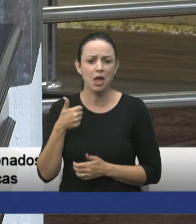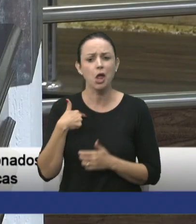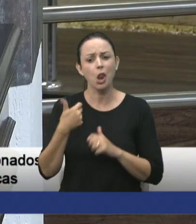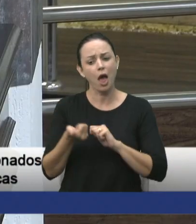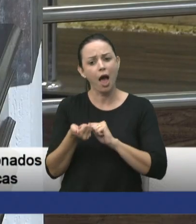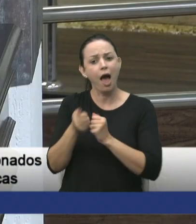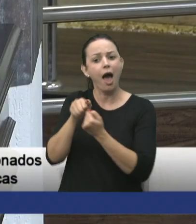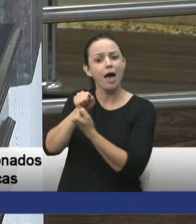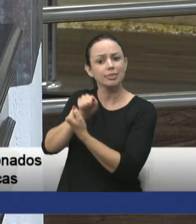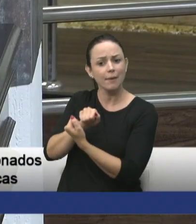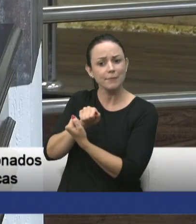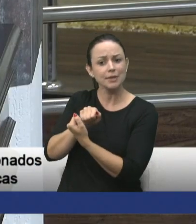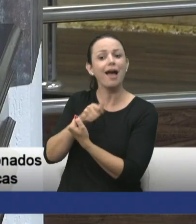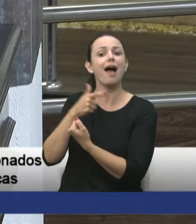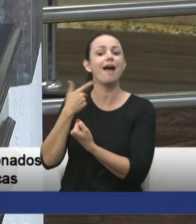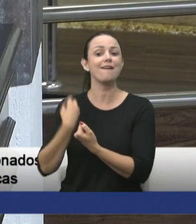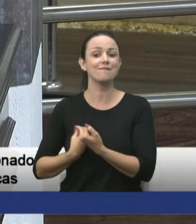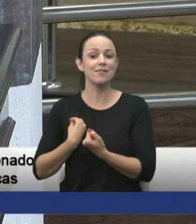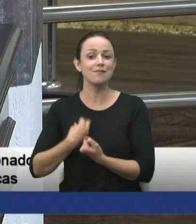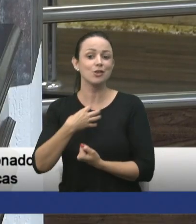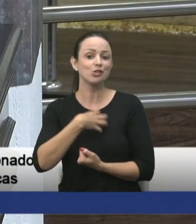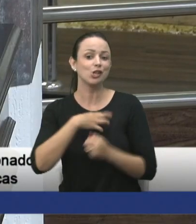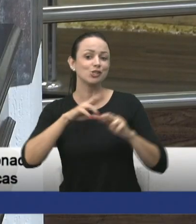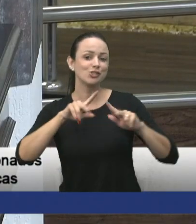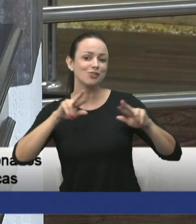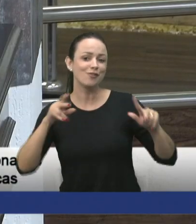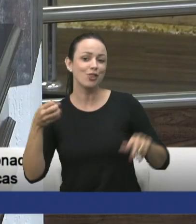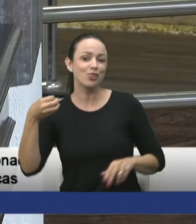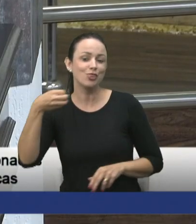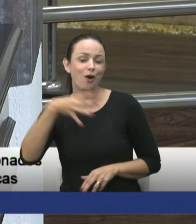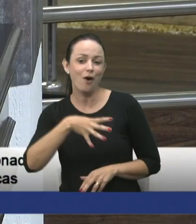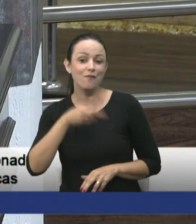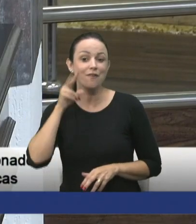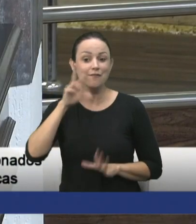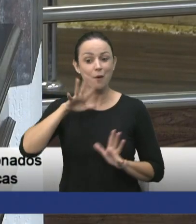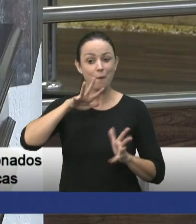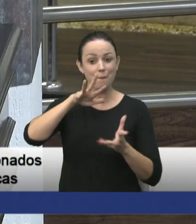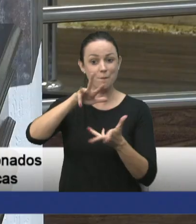buscarmos novas formas de viver e perceber que o mundo ao nosso redor